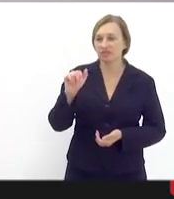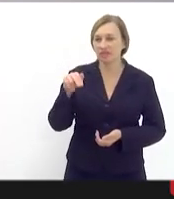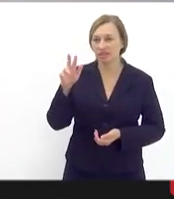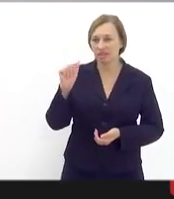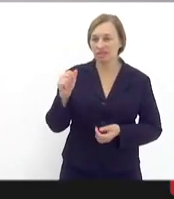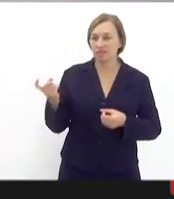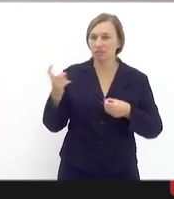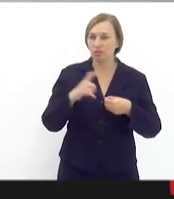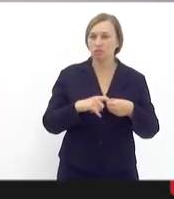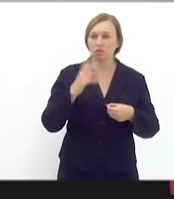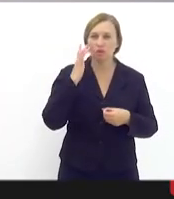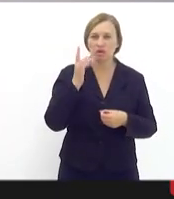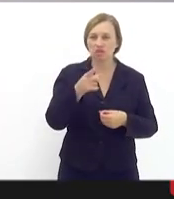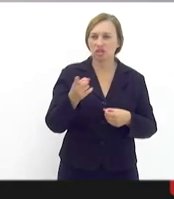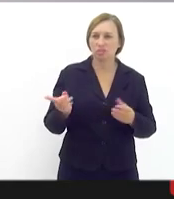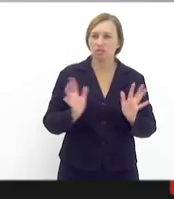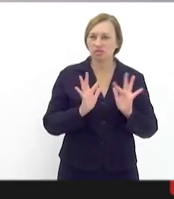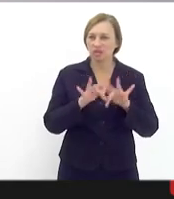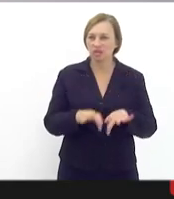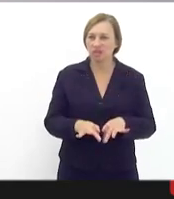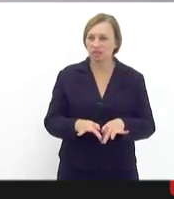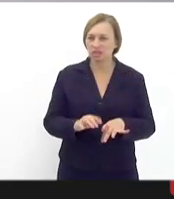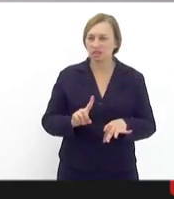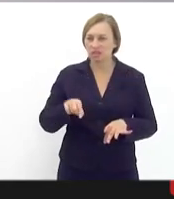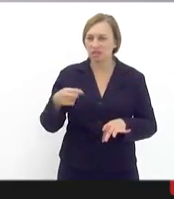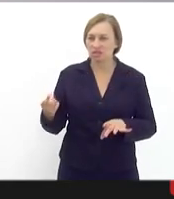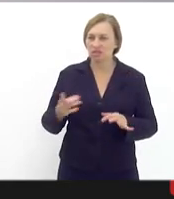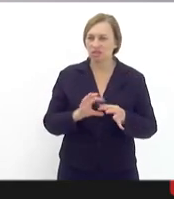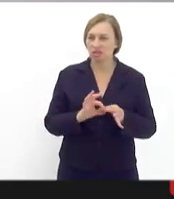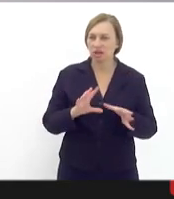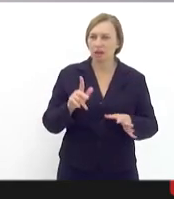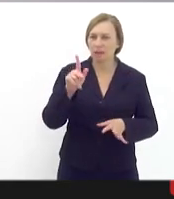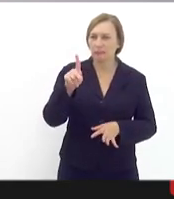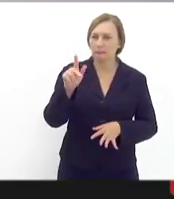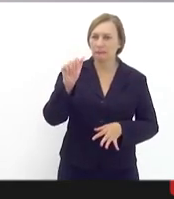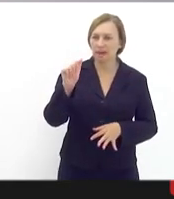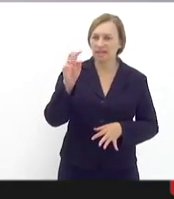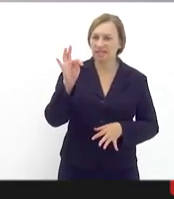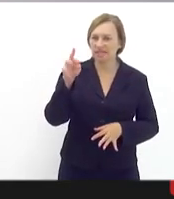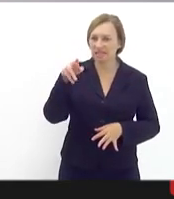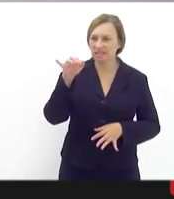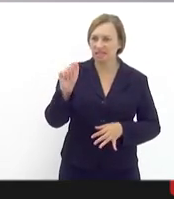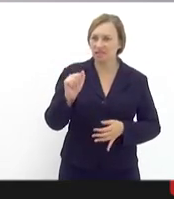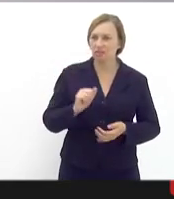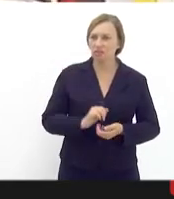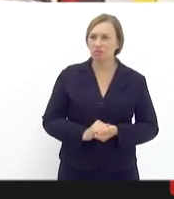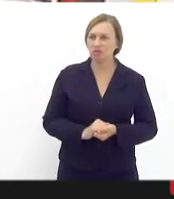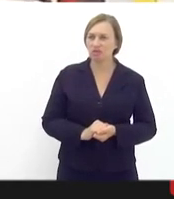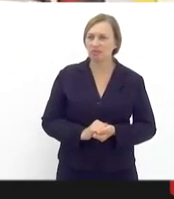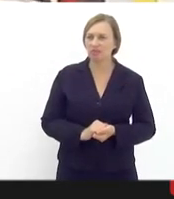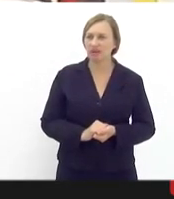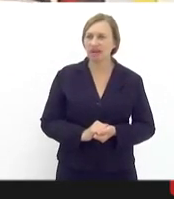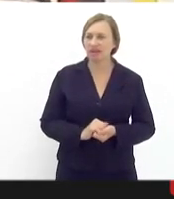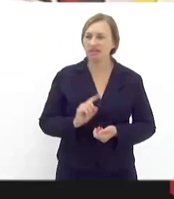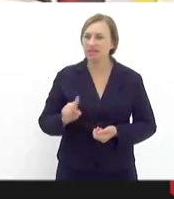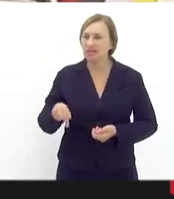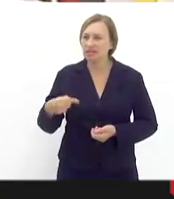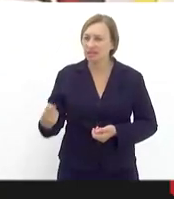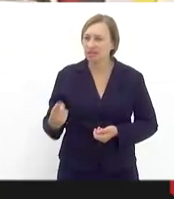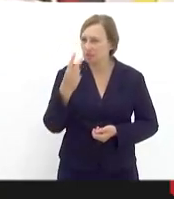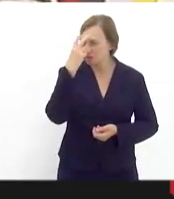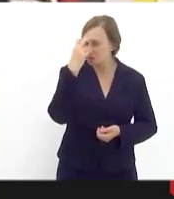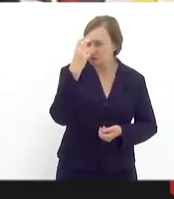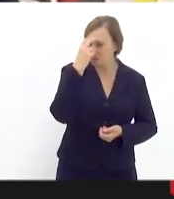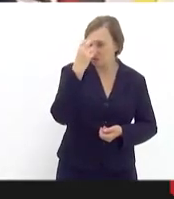a Ivana acho que pode concluir, a gente passar para a Patrícia Blanco, do Instituto Palavra Aberta. Não, depois que o Felipe apresentou o